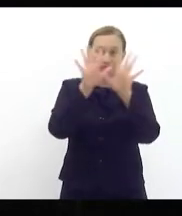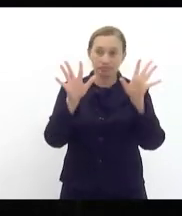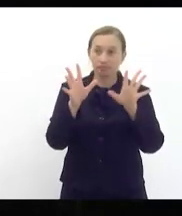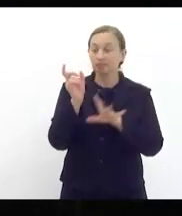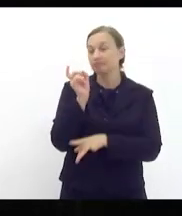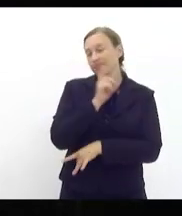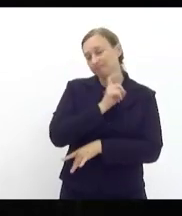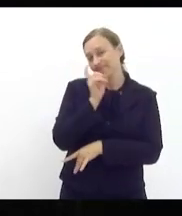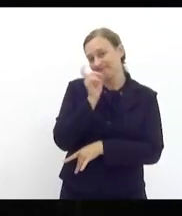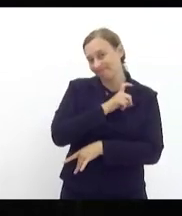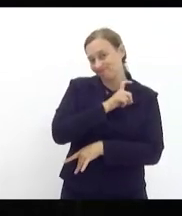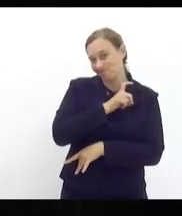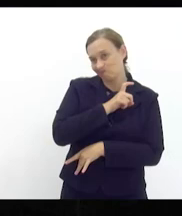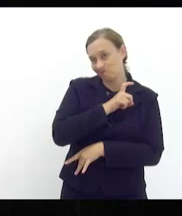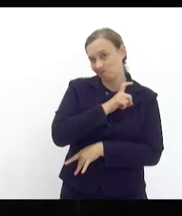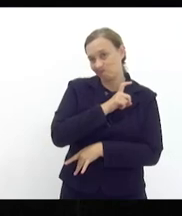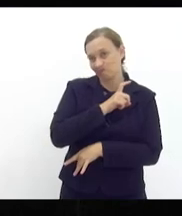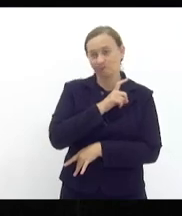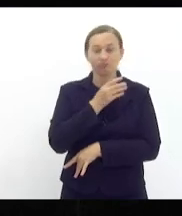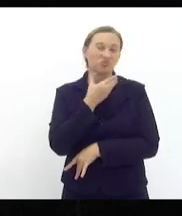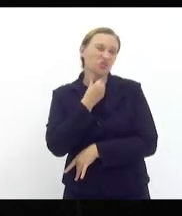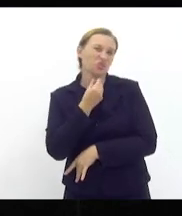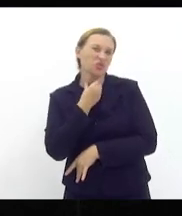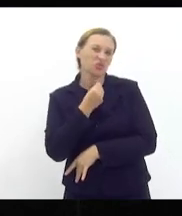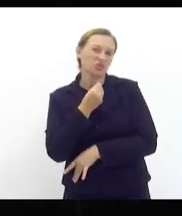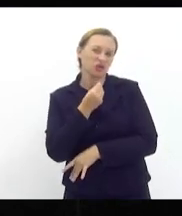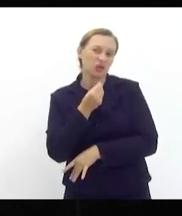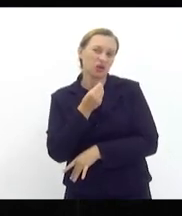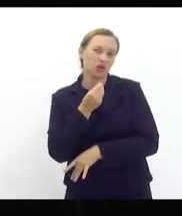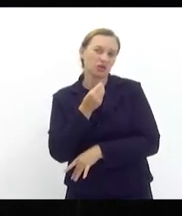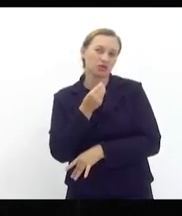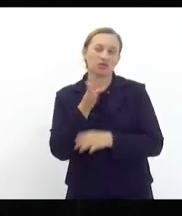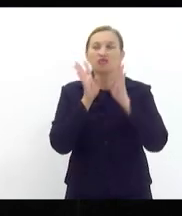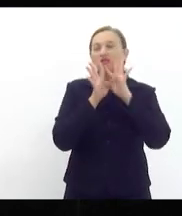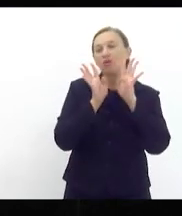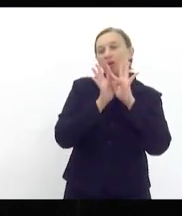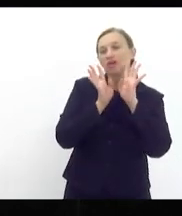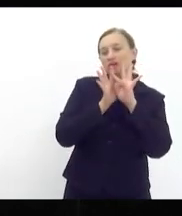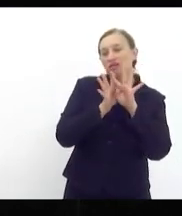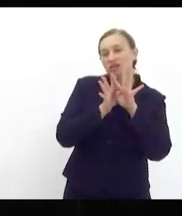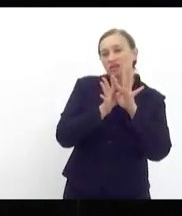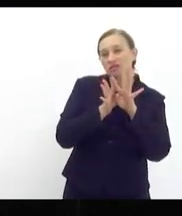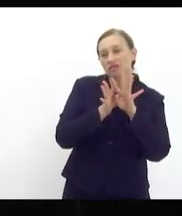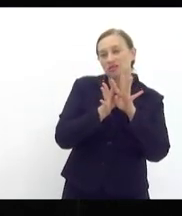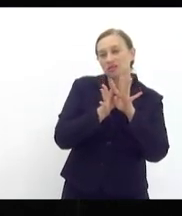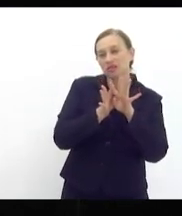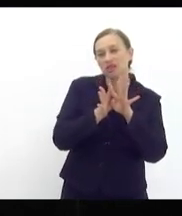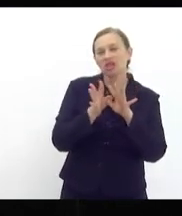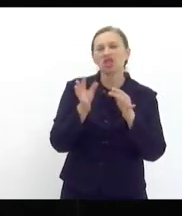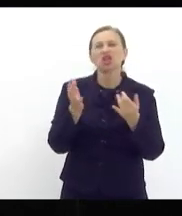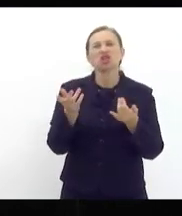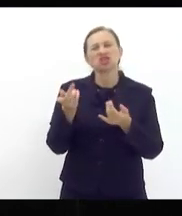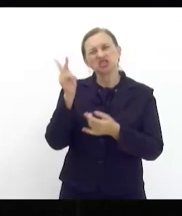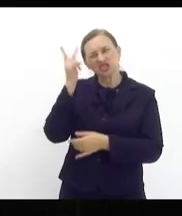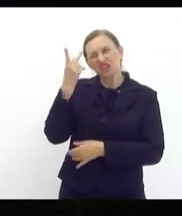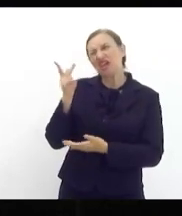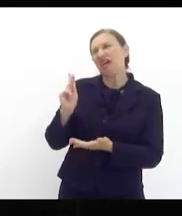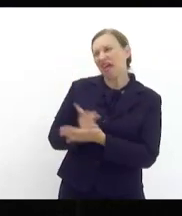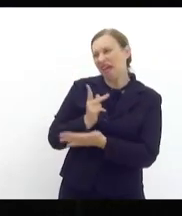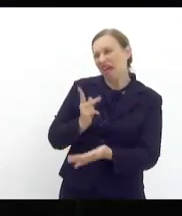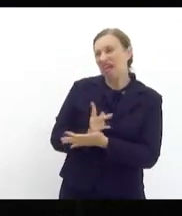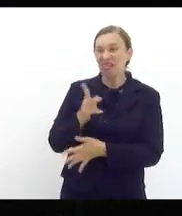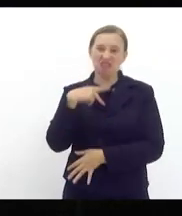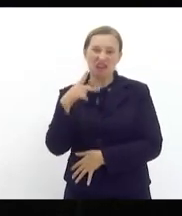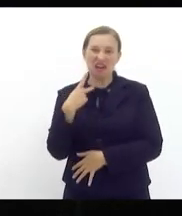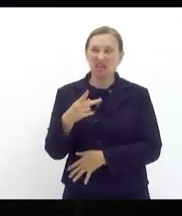é mentira é fake news é historinha historinha mal contada essa coisa de ficar